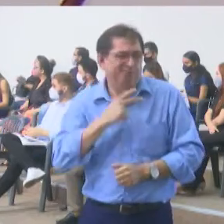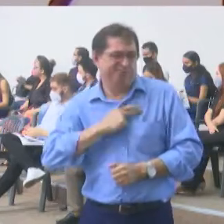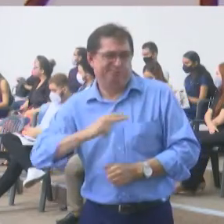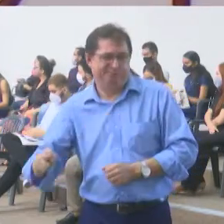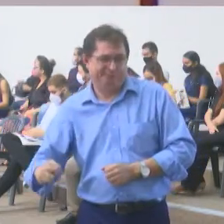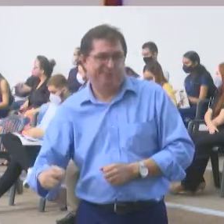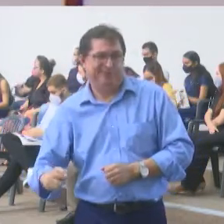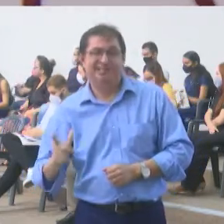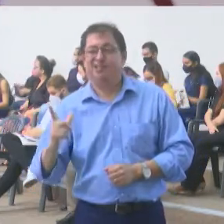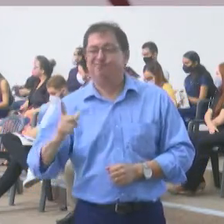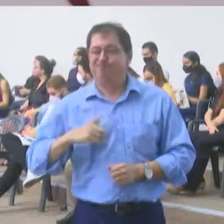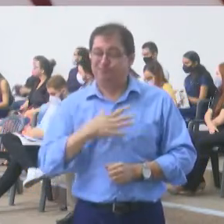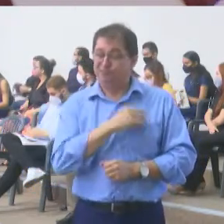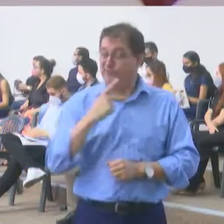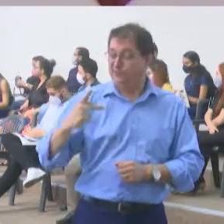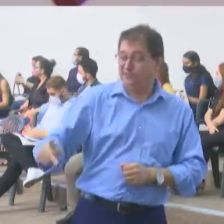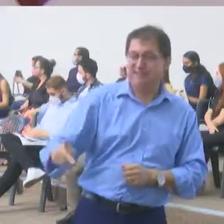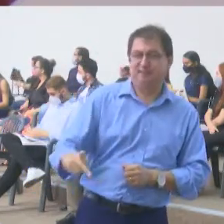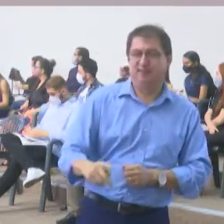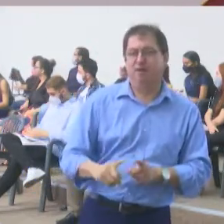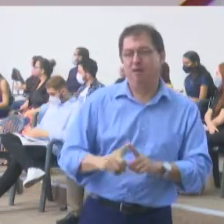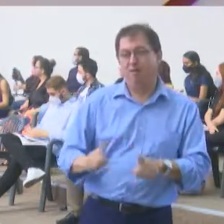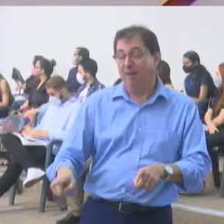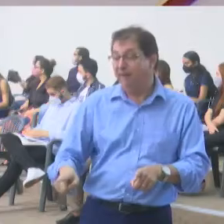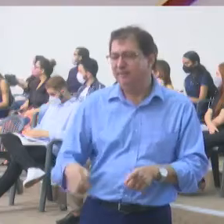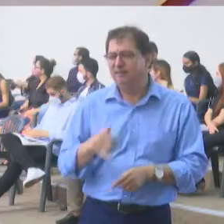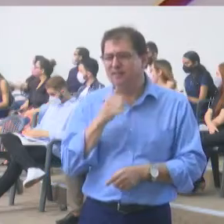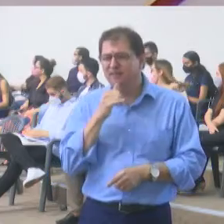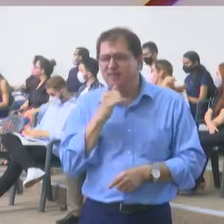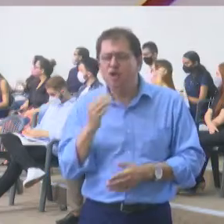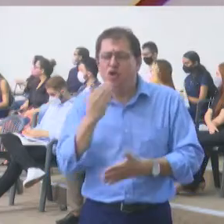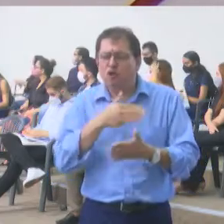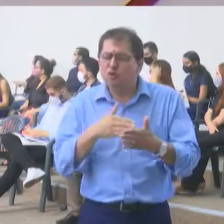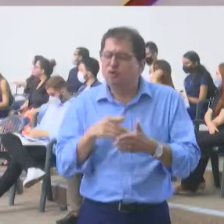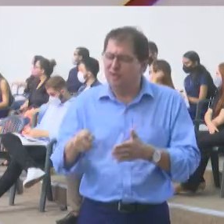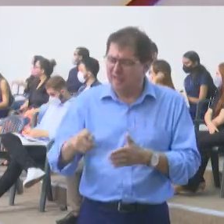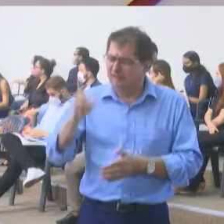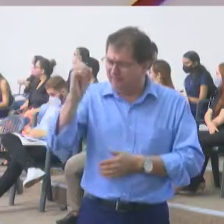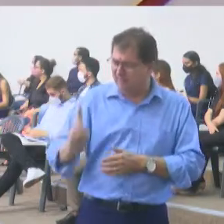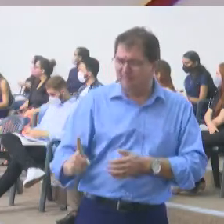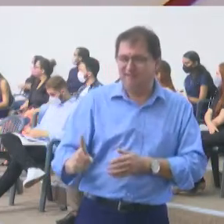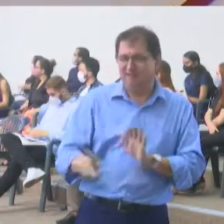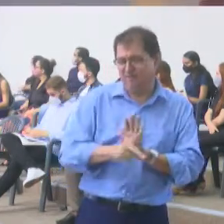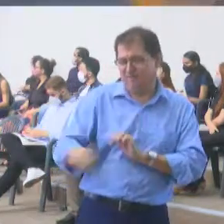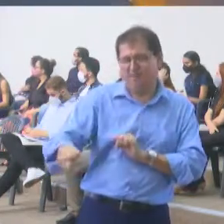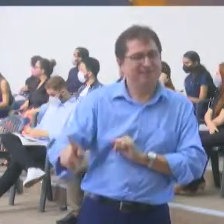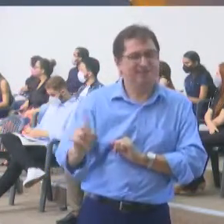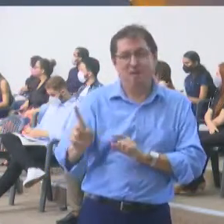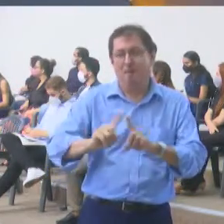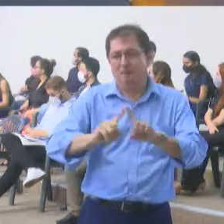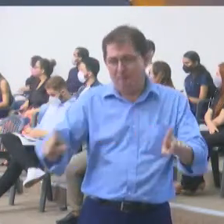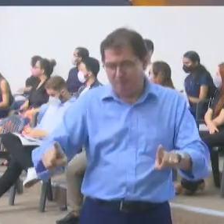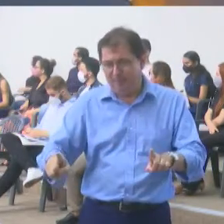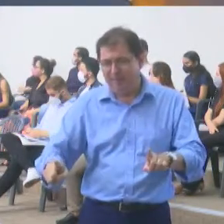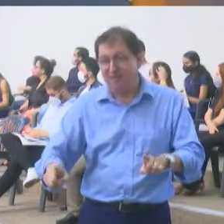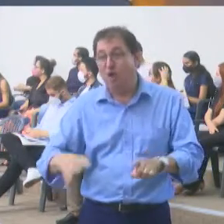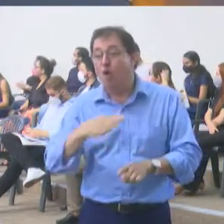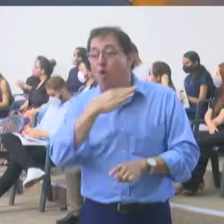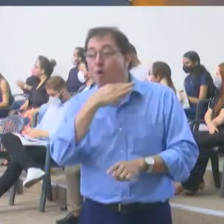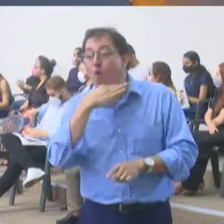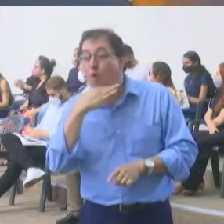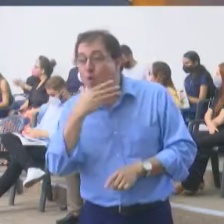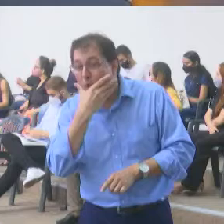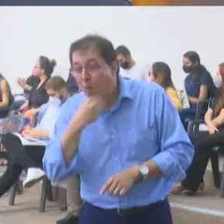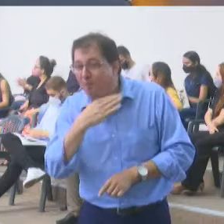com essa estrangeira um filho, e a herança não vai pertencer aos teus filhos, vai pertencer ao falecido esposo Malon, que vai junto